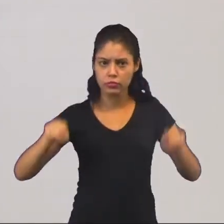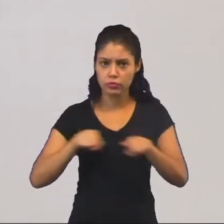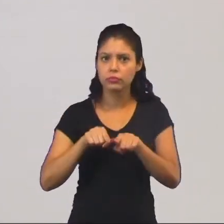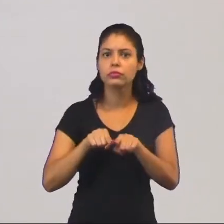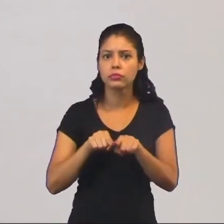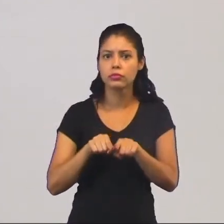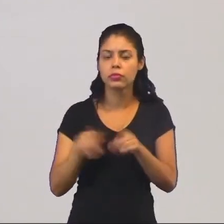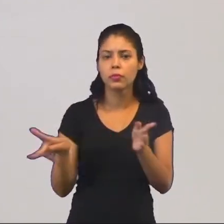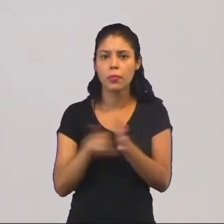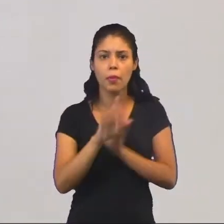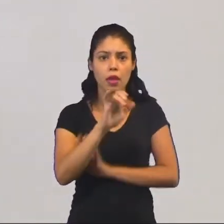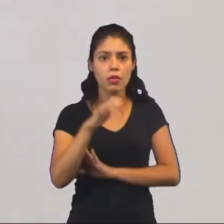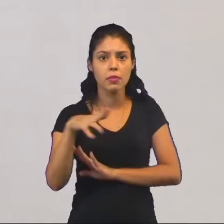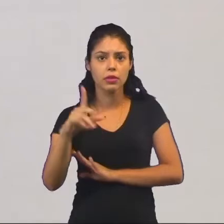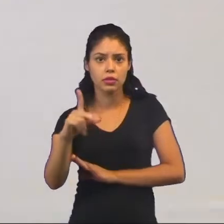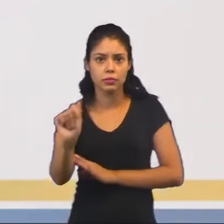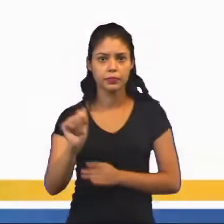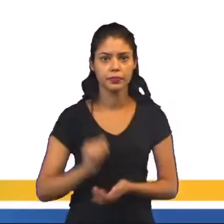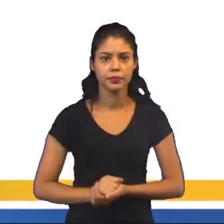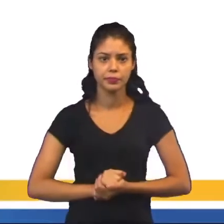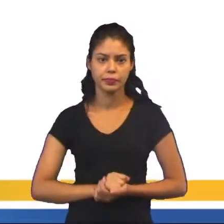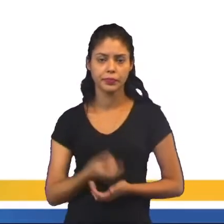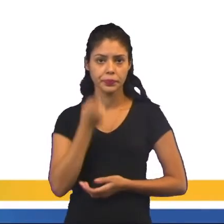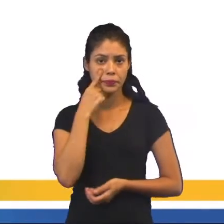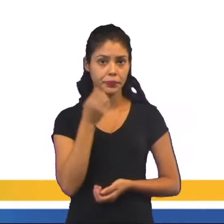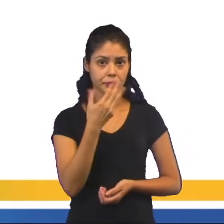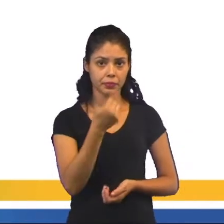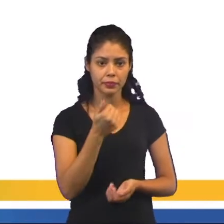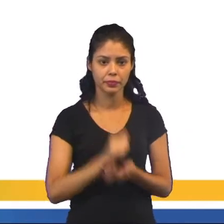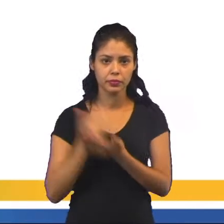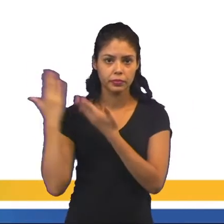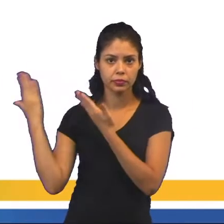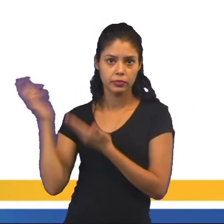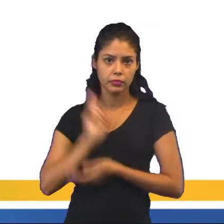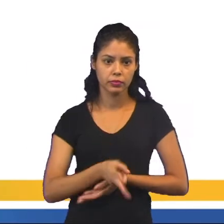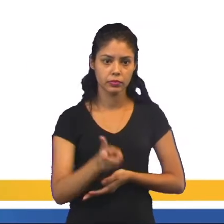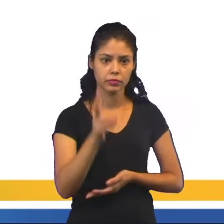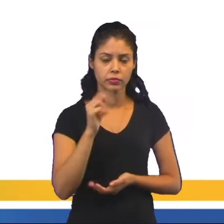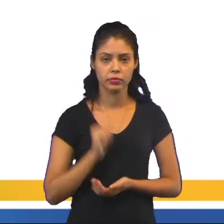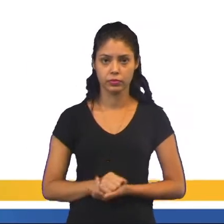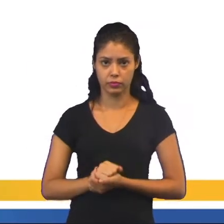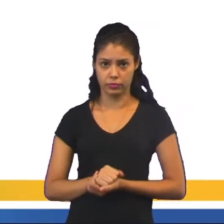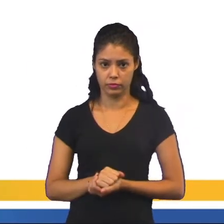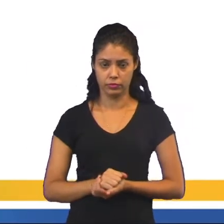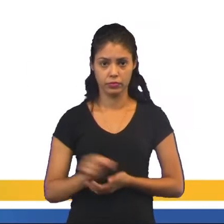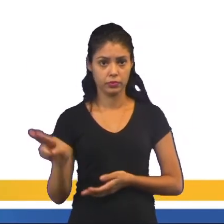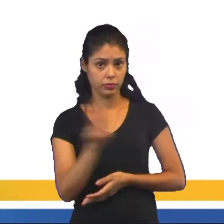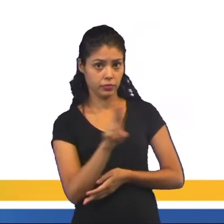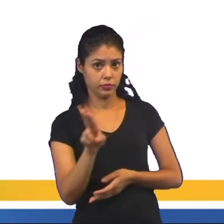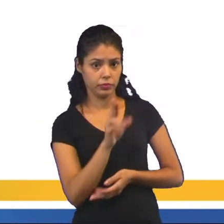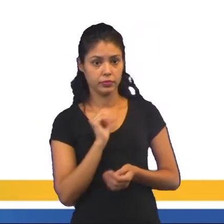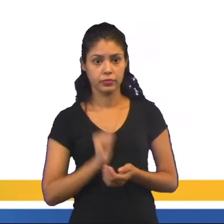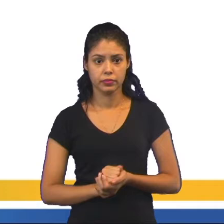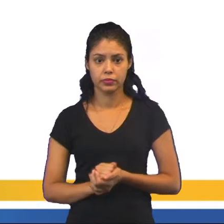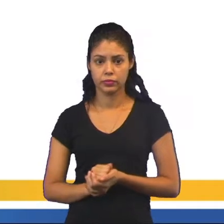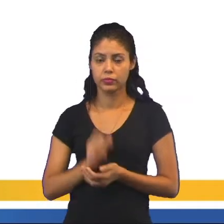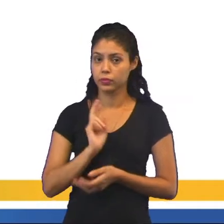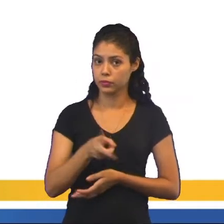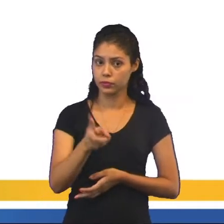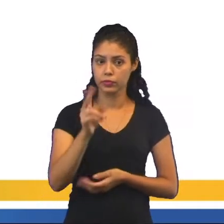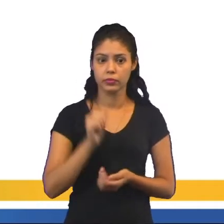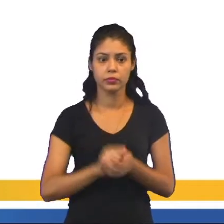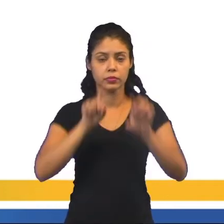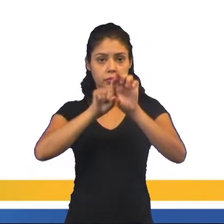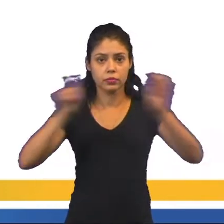geometria espacial. Tudo bem? Então, vamos lá. Continuando. Nesse caso, são chamadas, respectivamente,